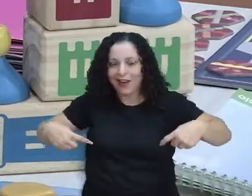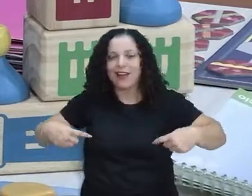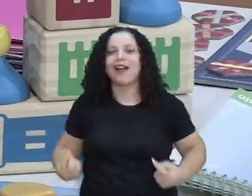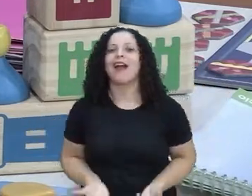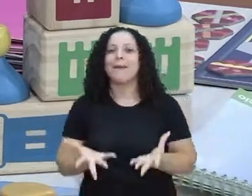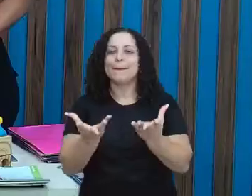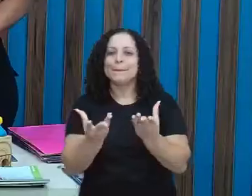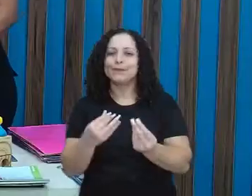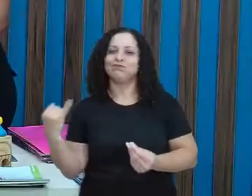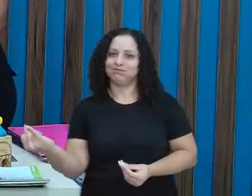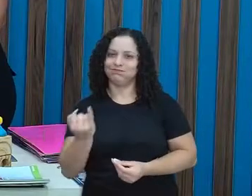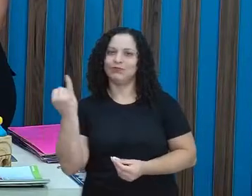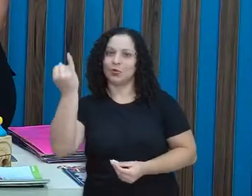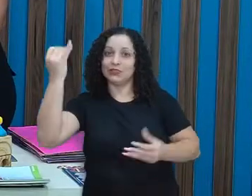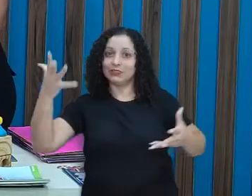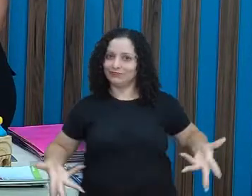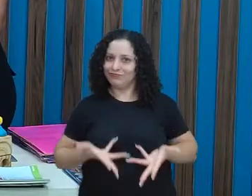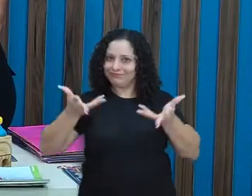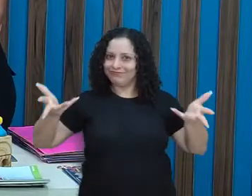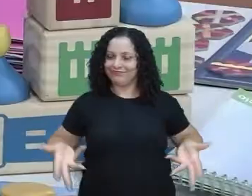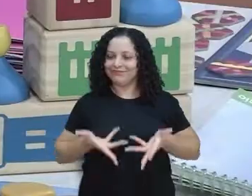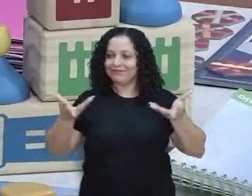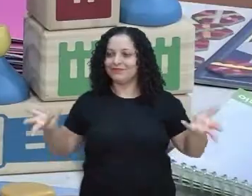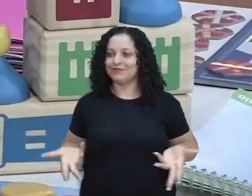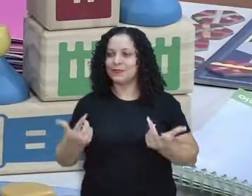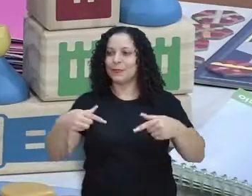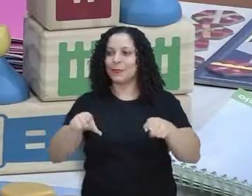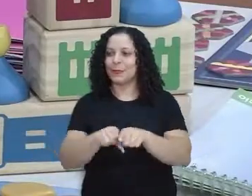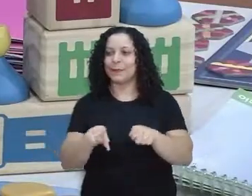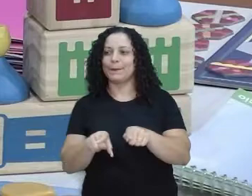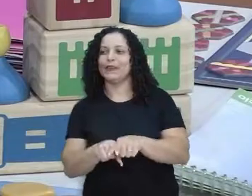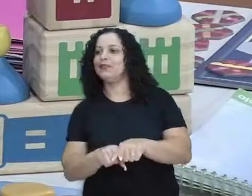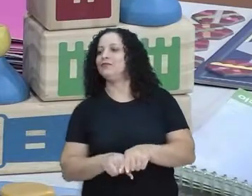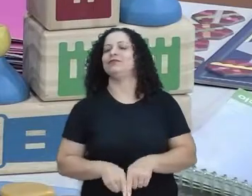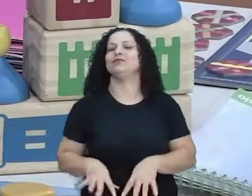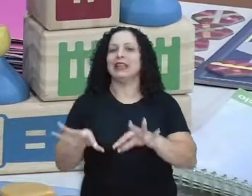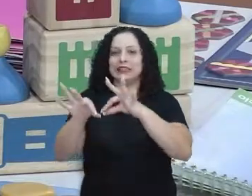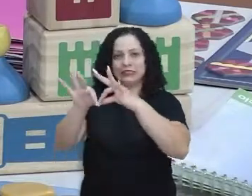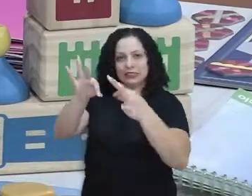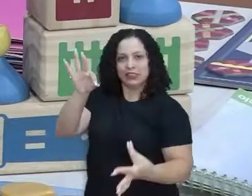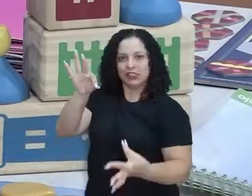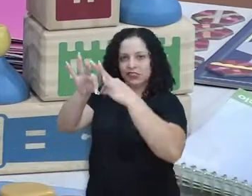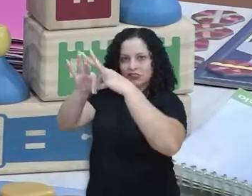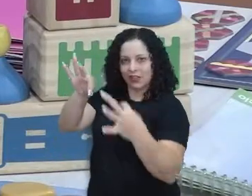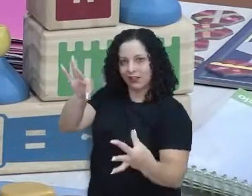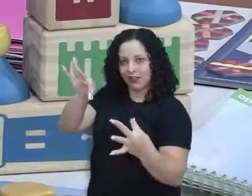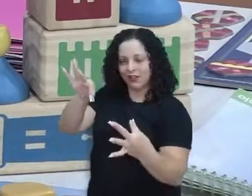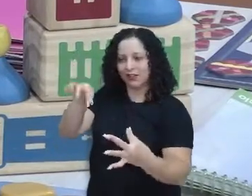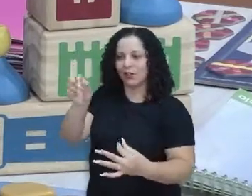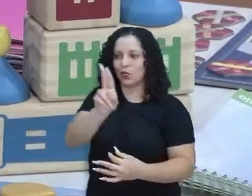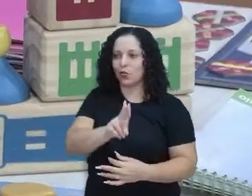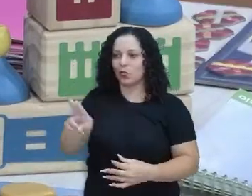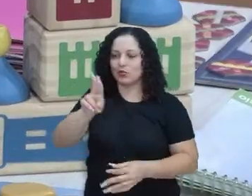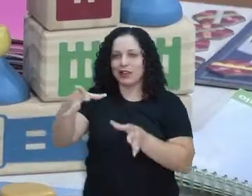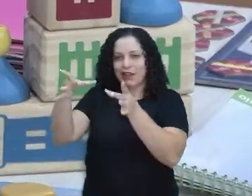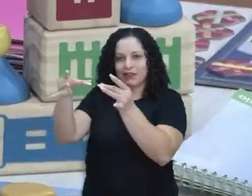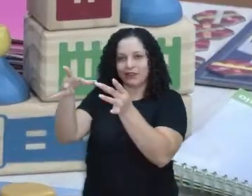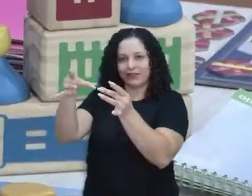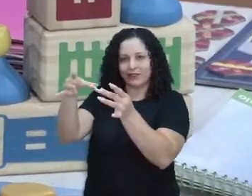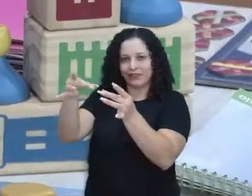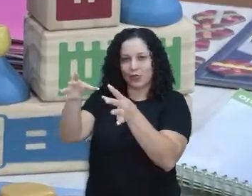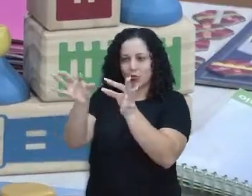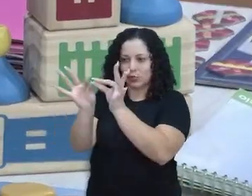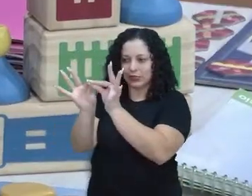atrativa. A gente utiliza, deixa eu puxar aqui, a gente utiliza o velcro,